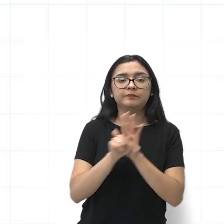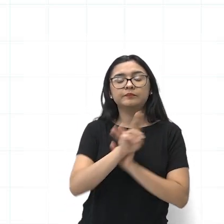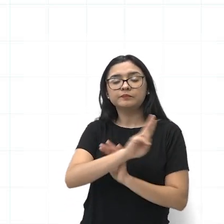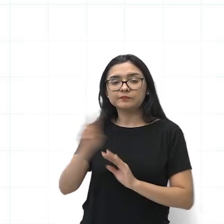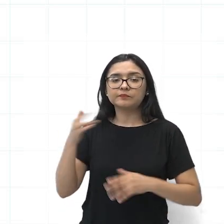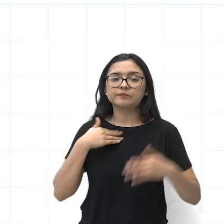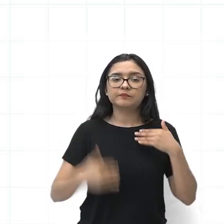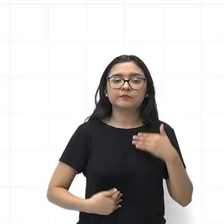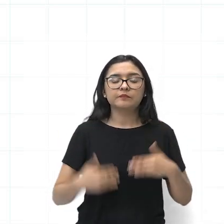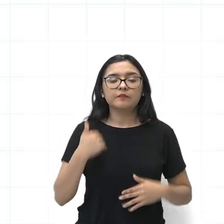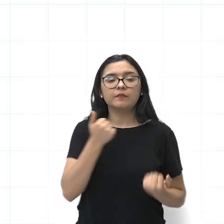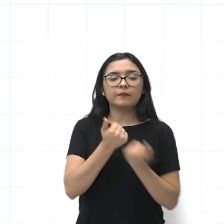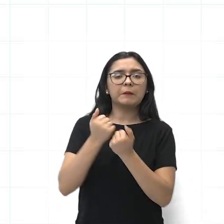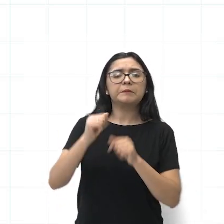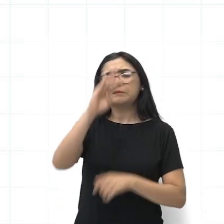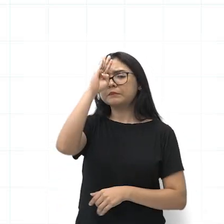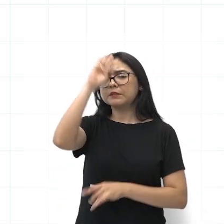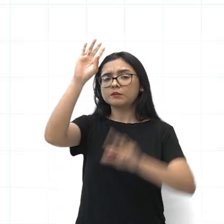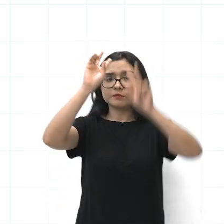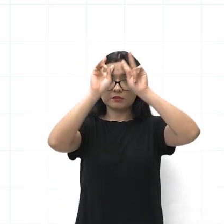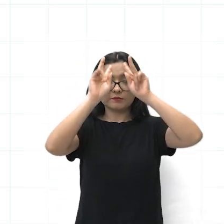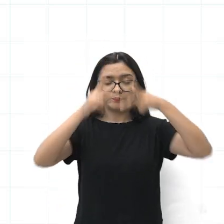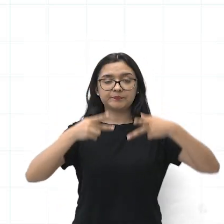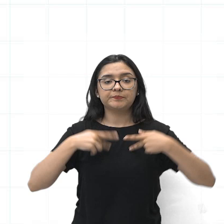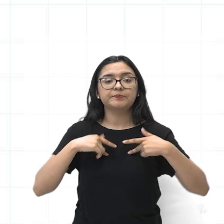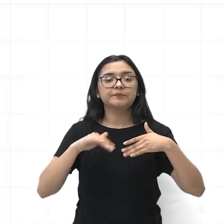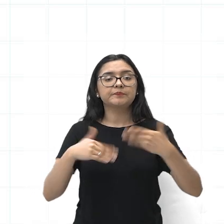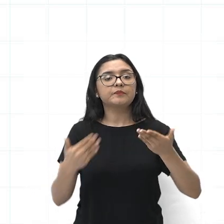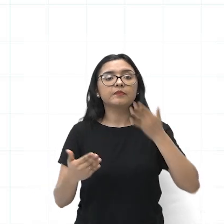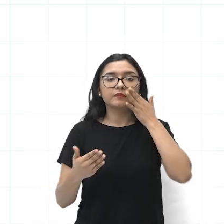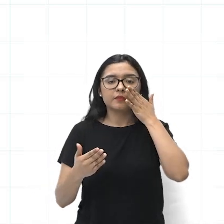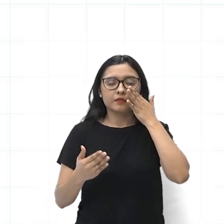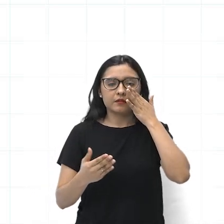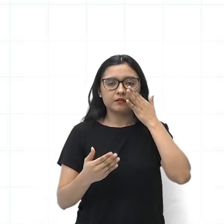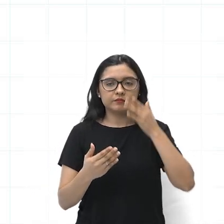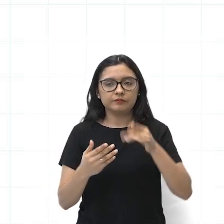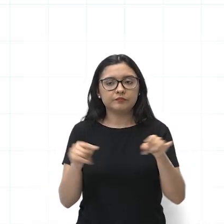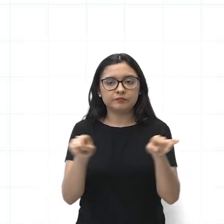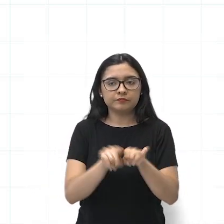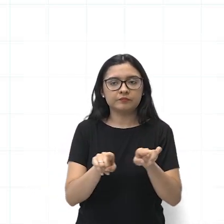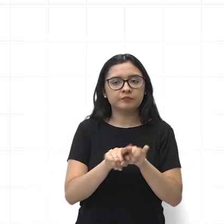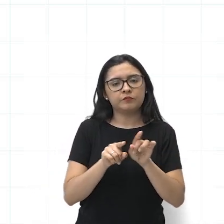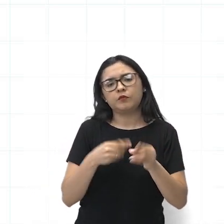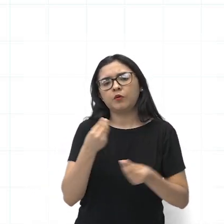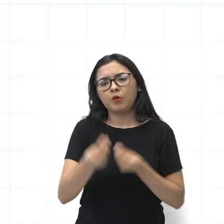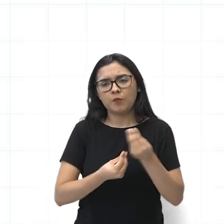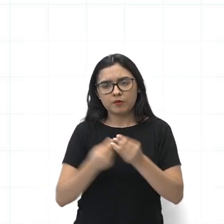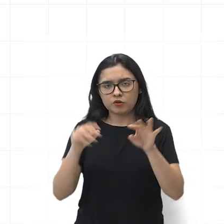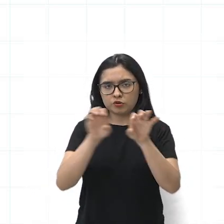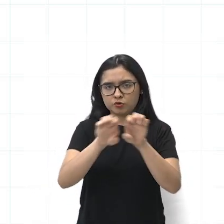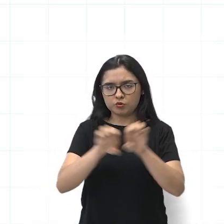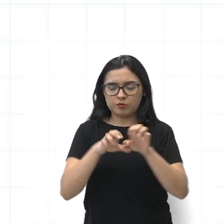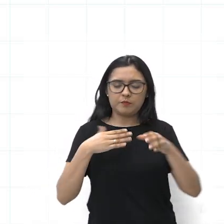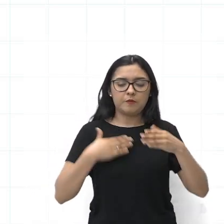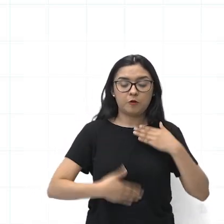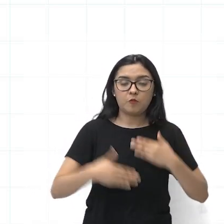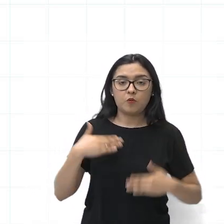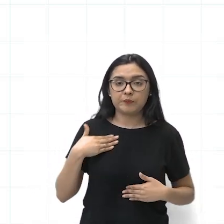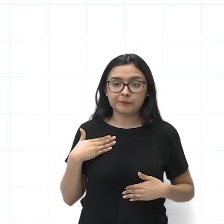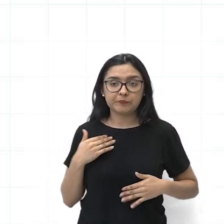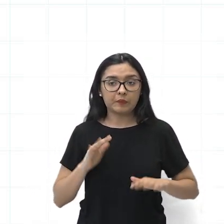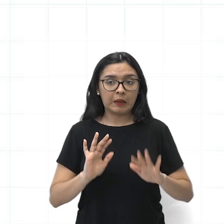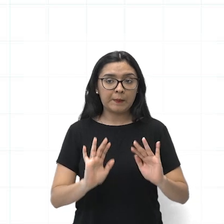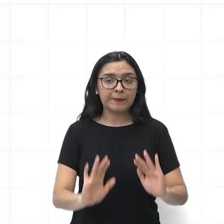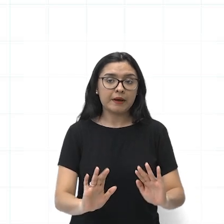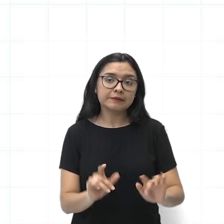principalmente de seres vivos. E ele é responsável por dar forma ao nosso corpo. Contudo,